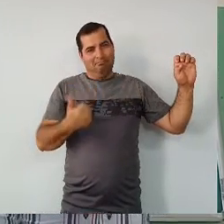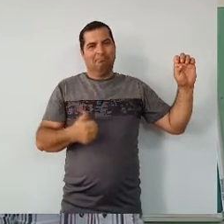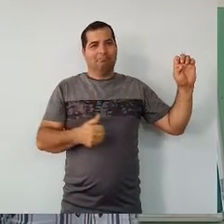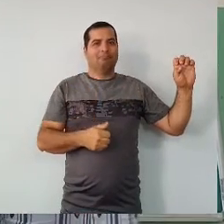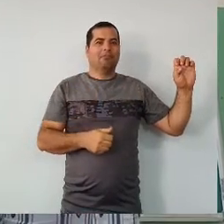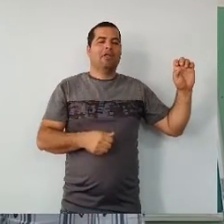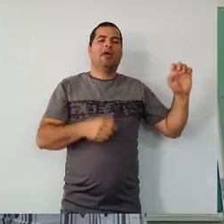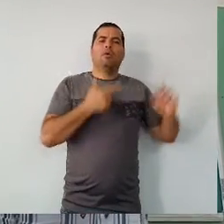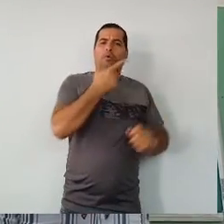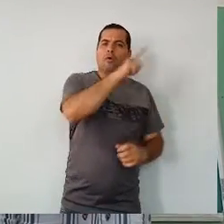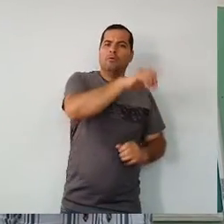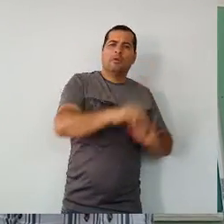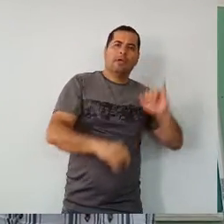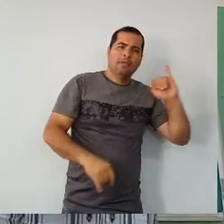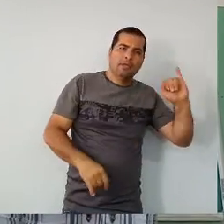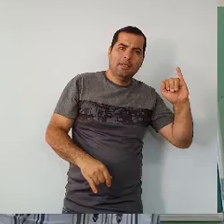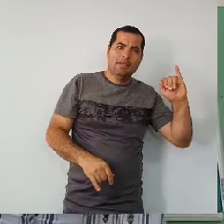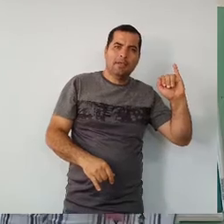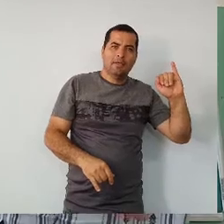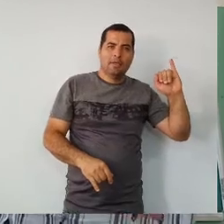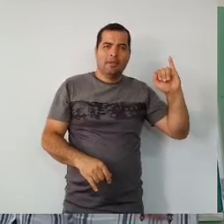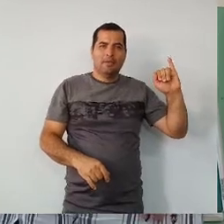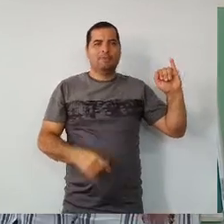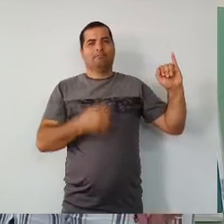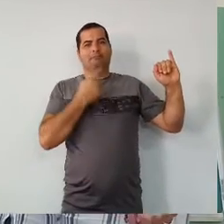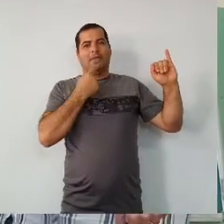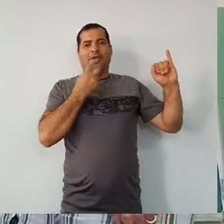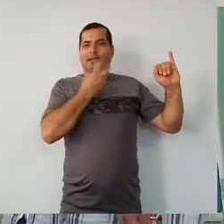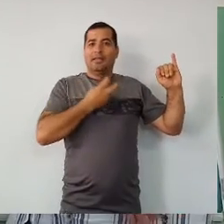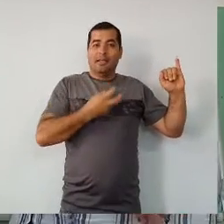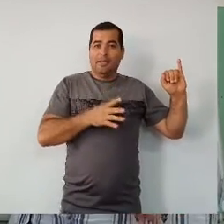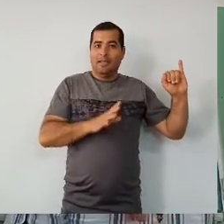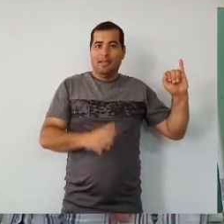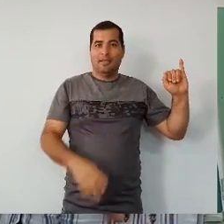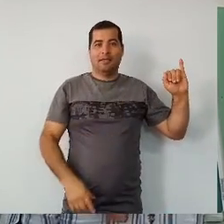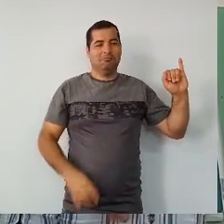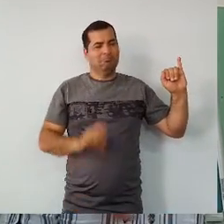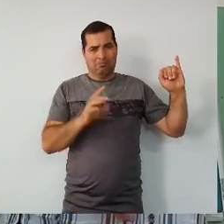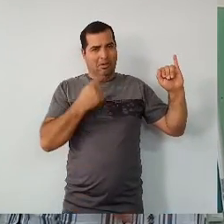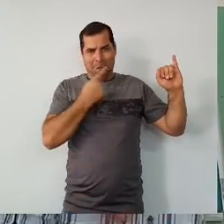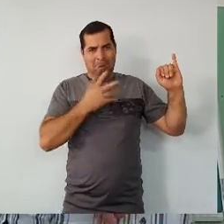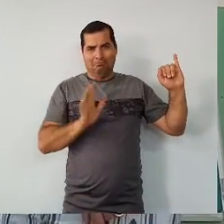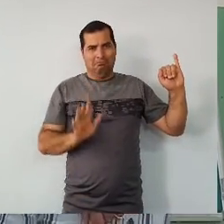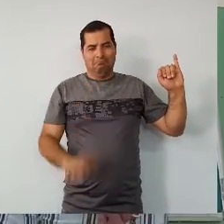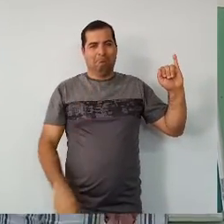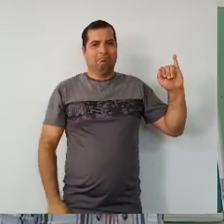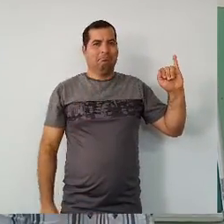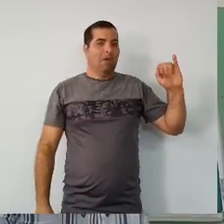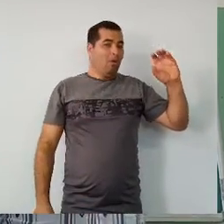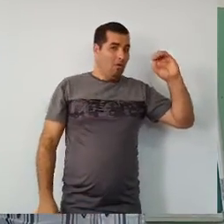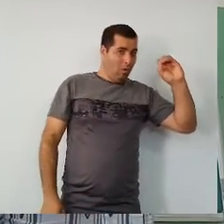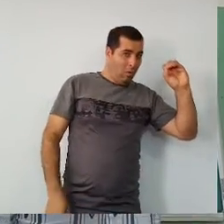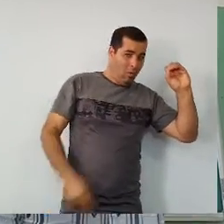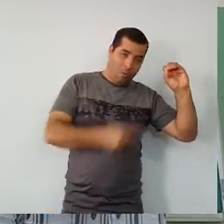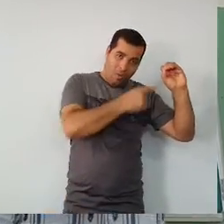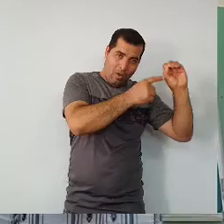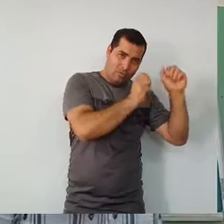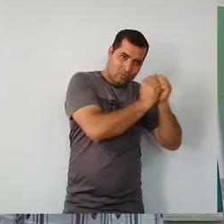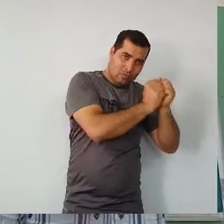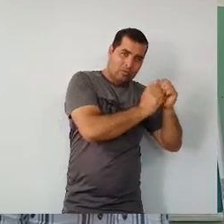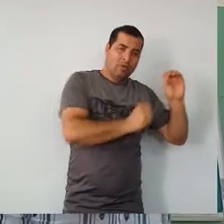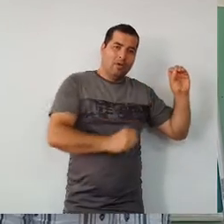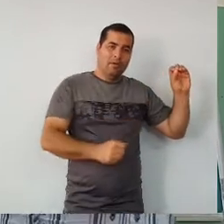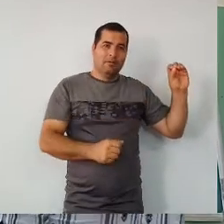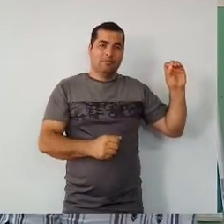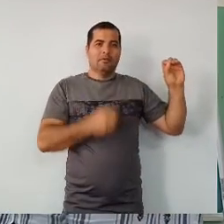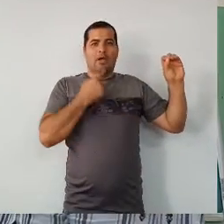E. Se eu juntar com a vogal I, eu vou formar I. Se eu juntar